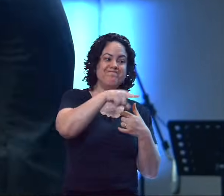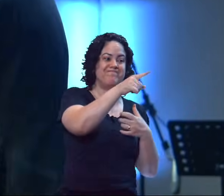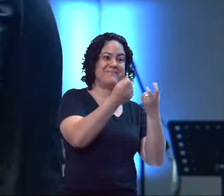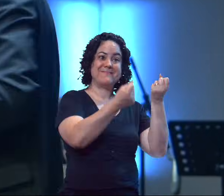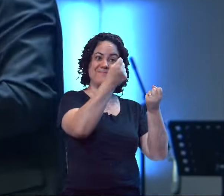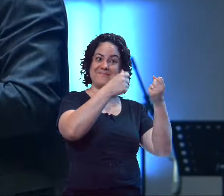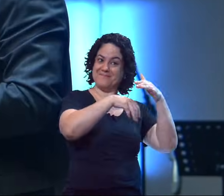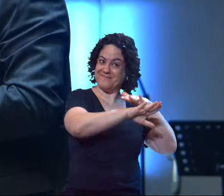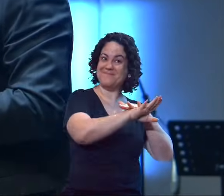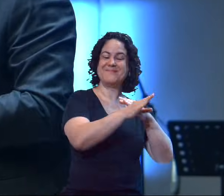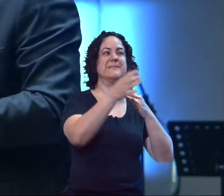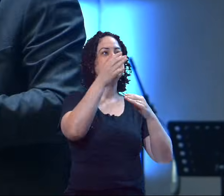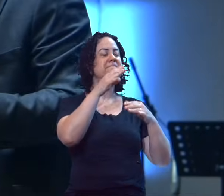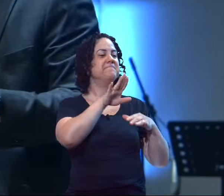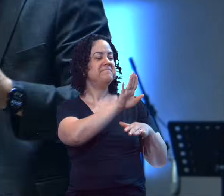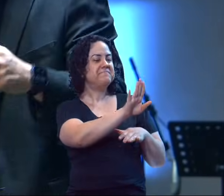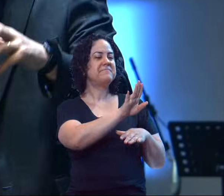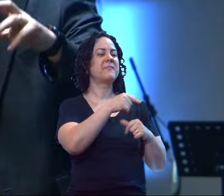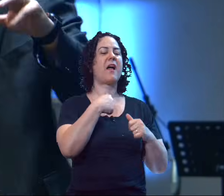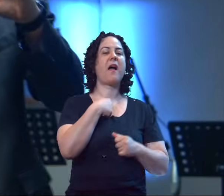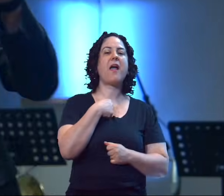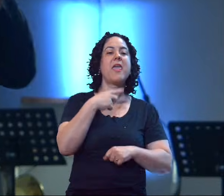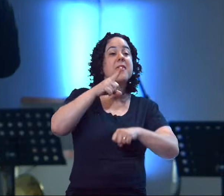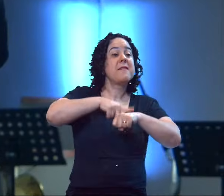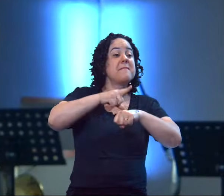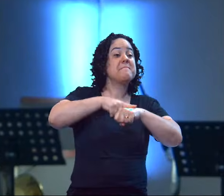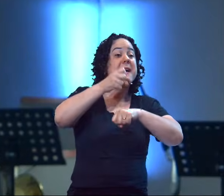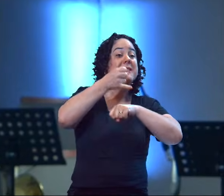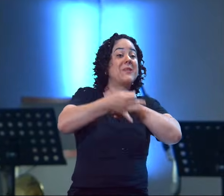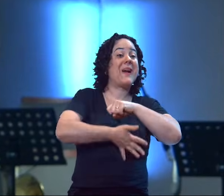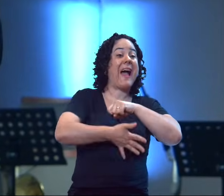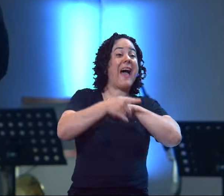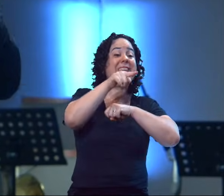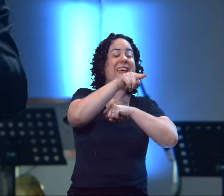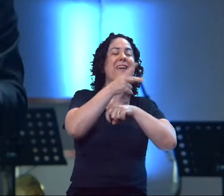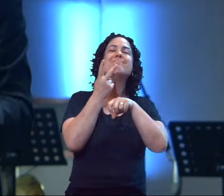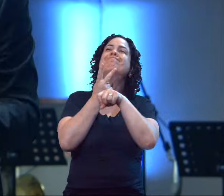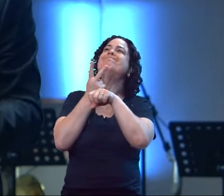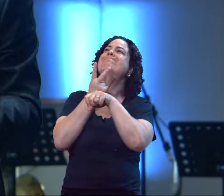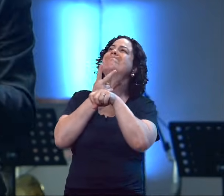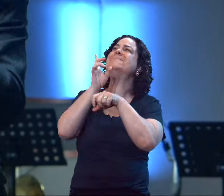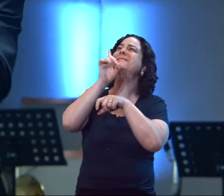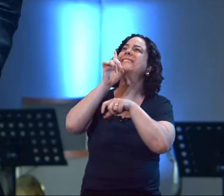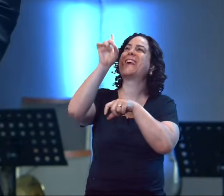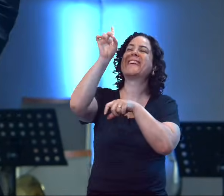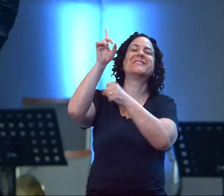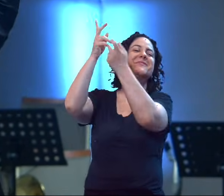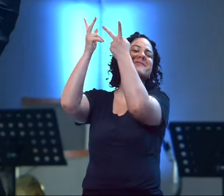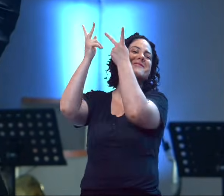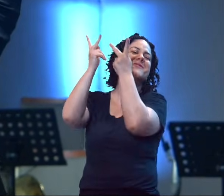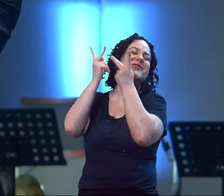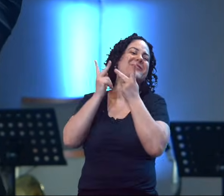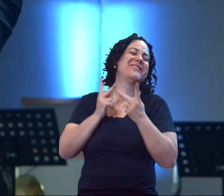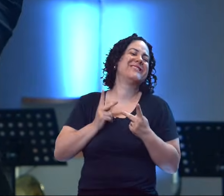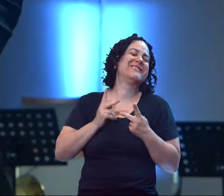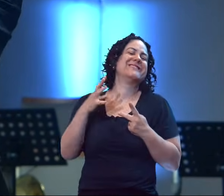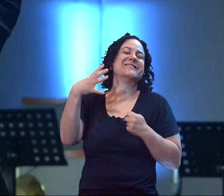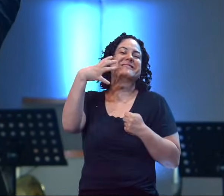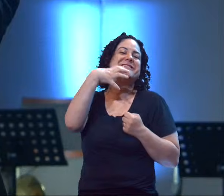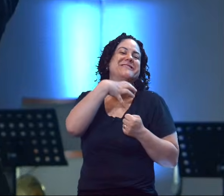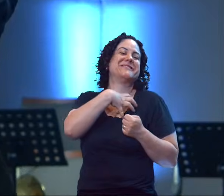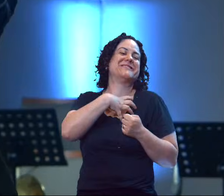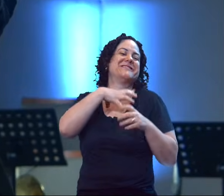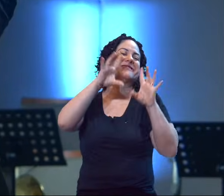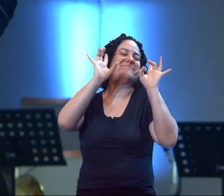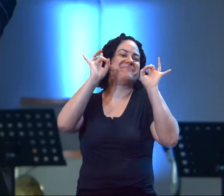garagem renovada. E eu fiquei buscando, e Deus me visitou de uma maneira